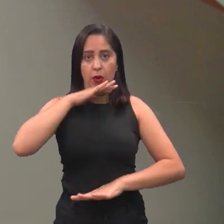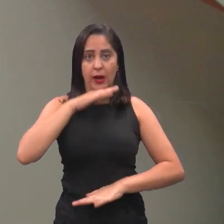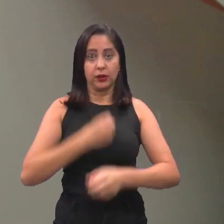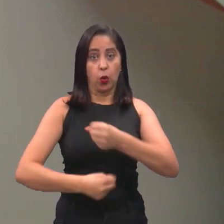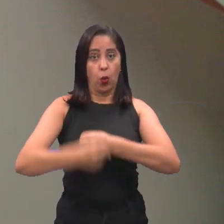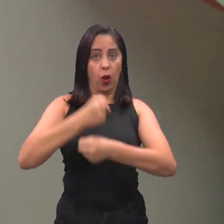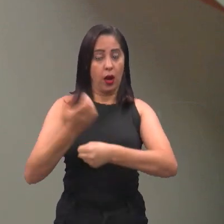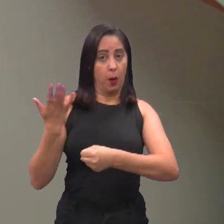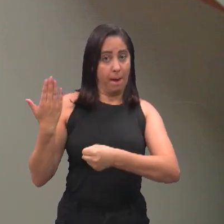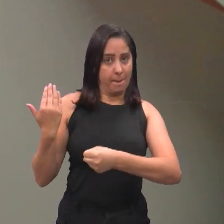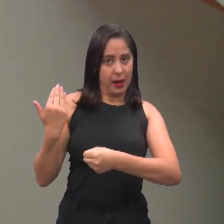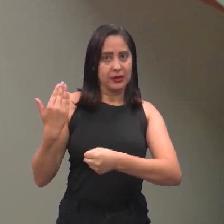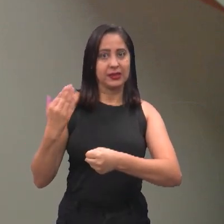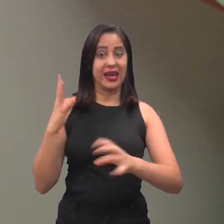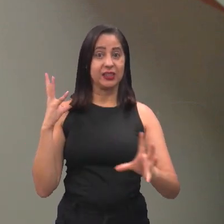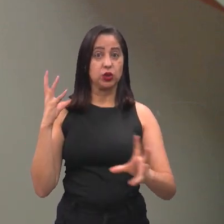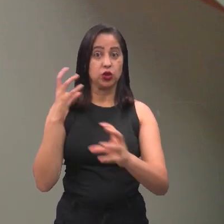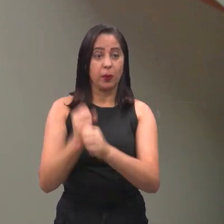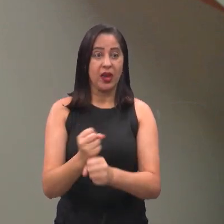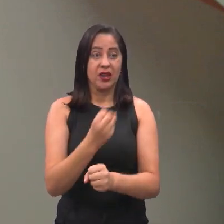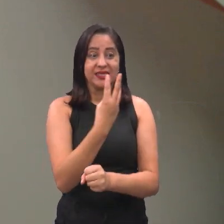foram contabilizados